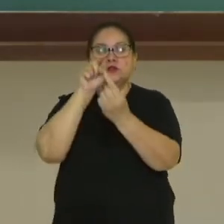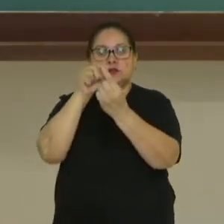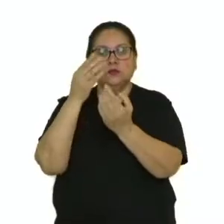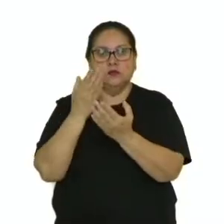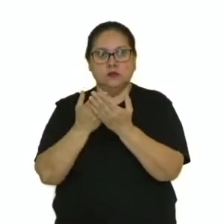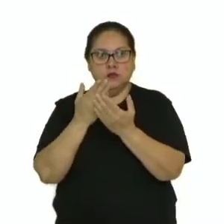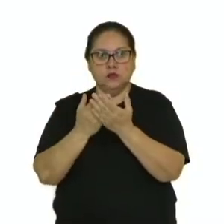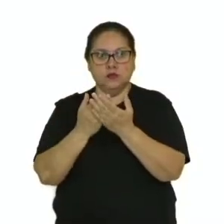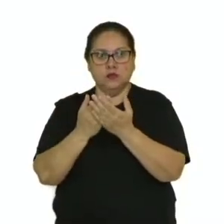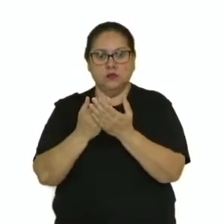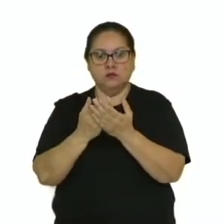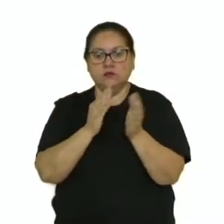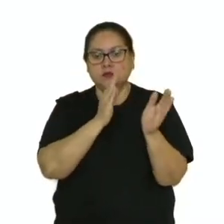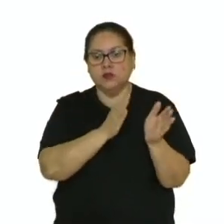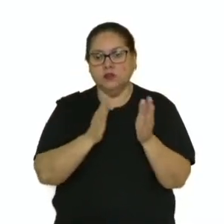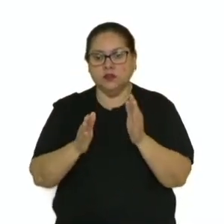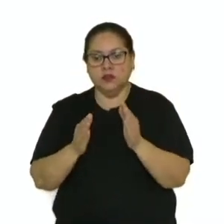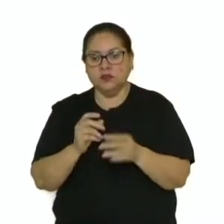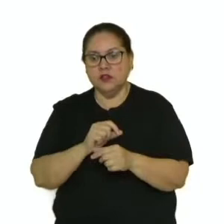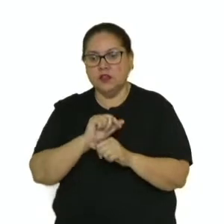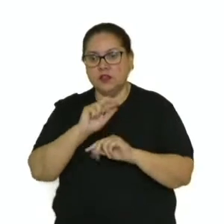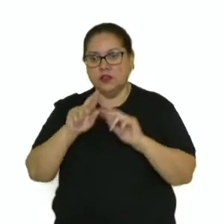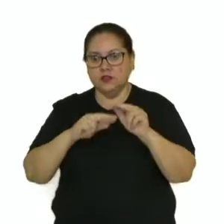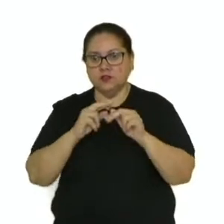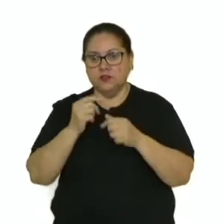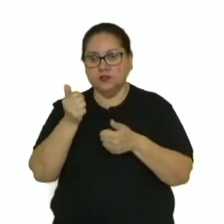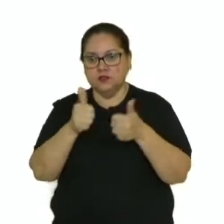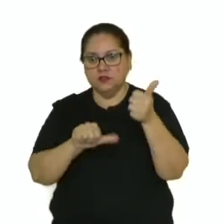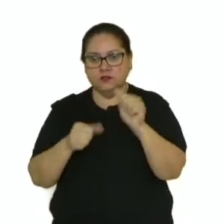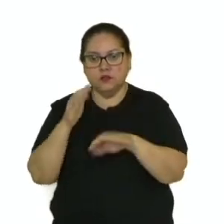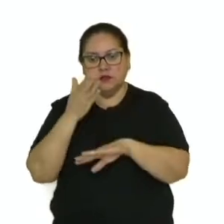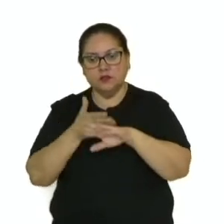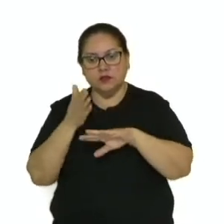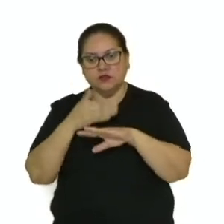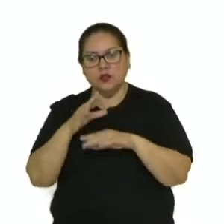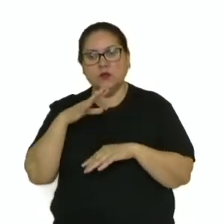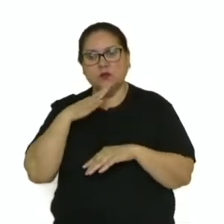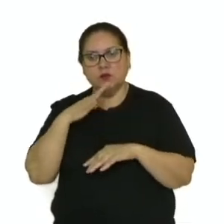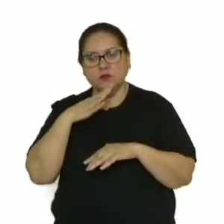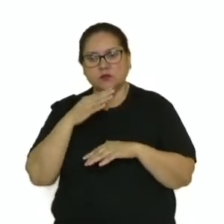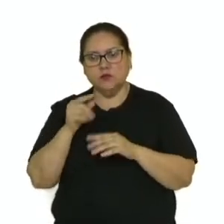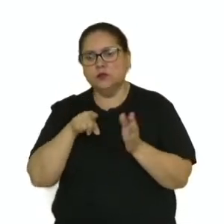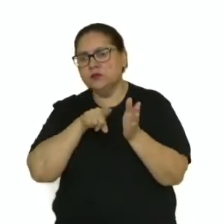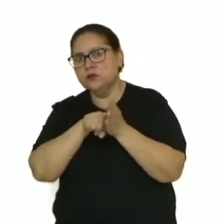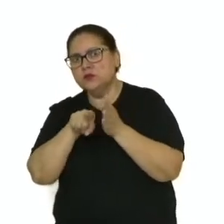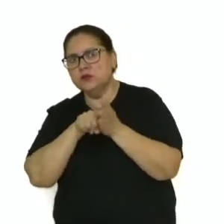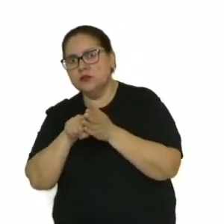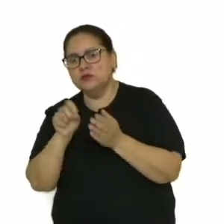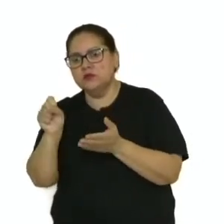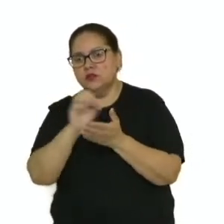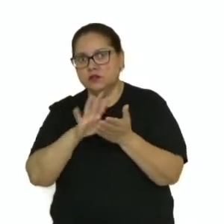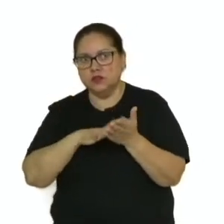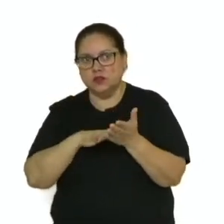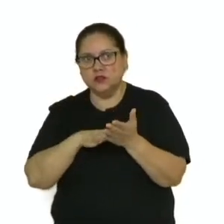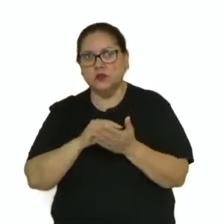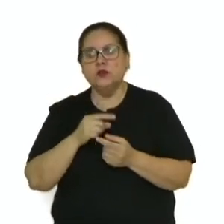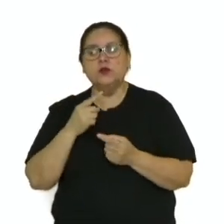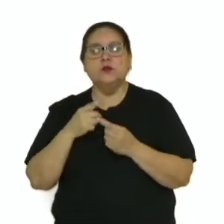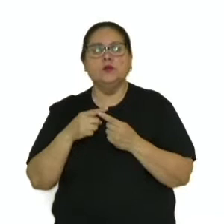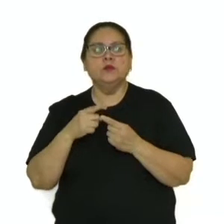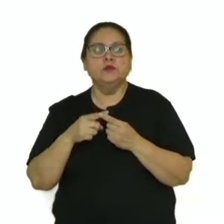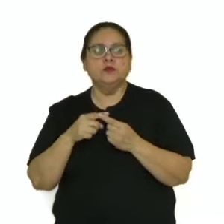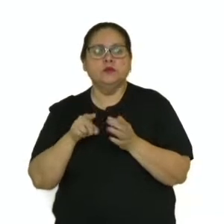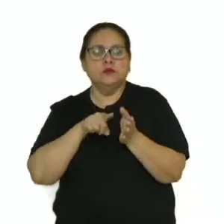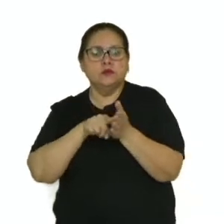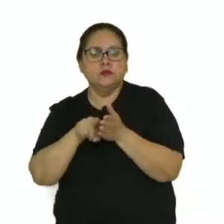da aula: classificar as reações químicas e praticar o conhecimento por meio de questionamentos e atividades. E os